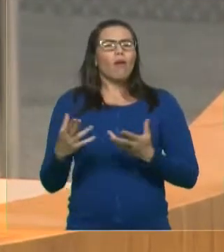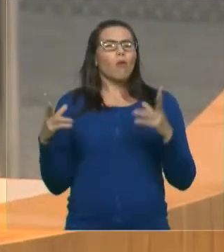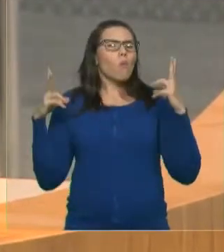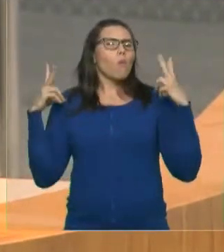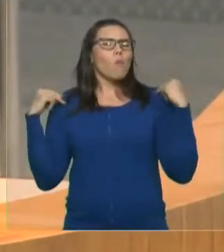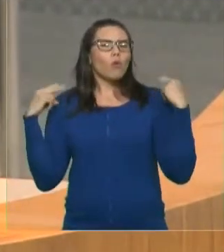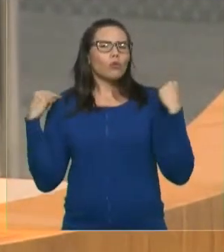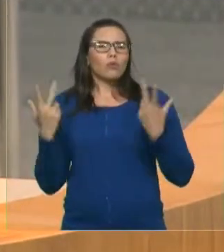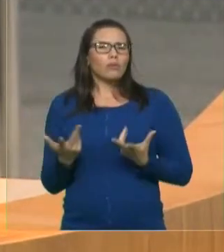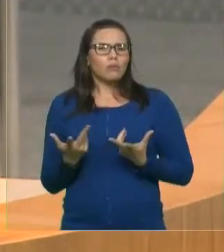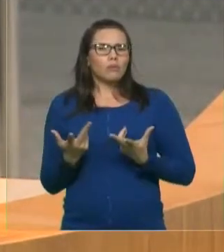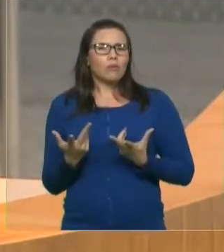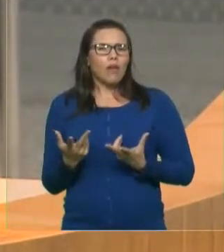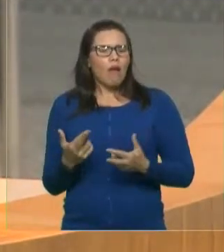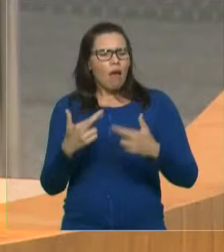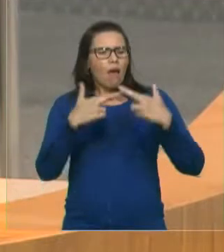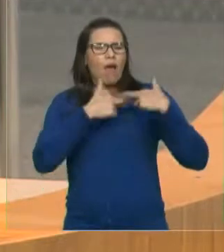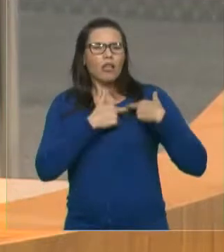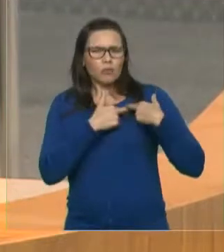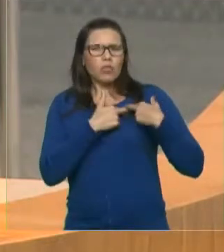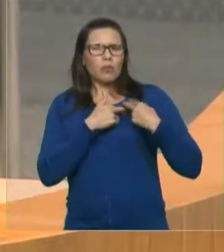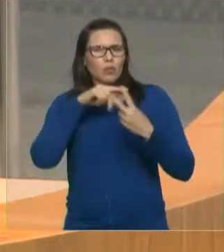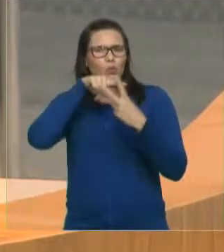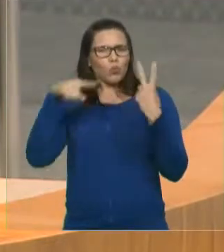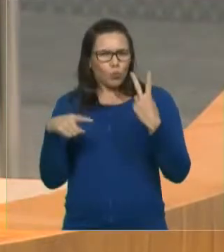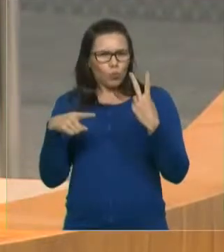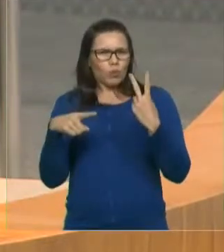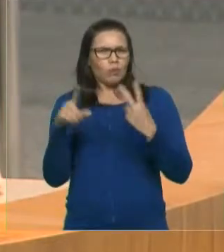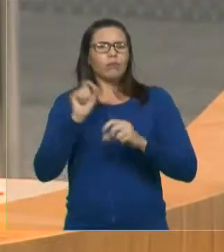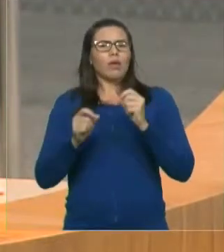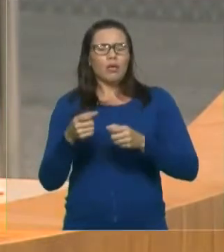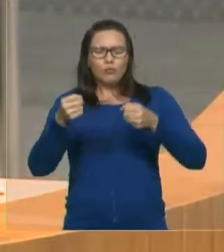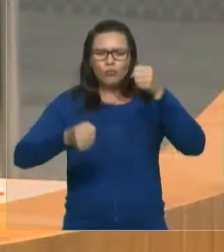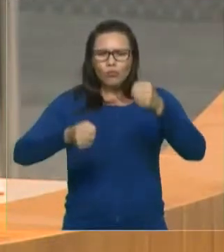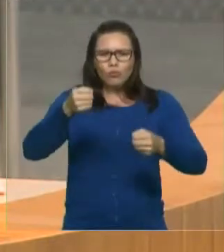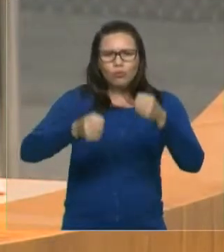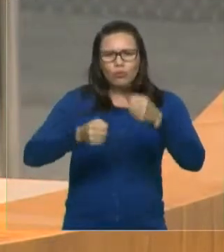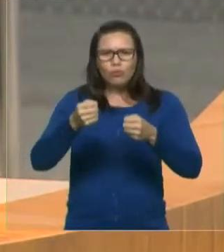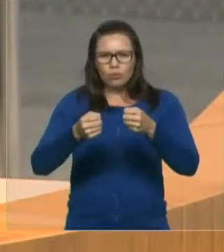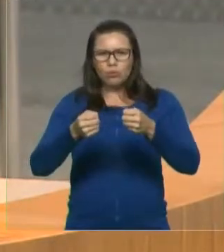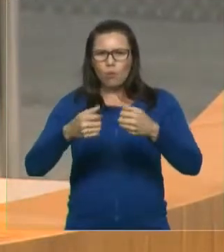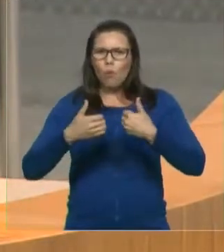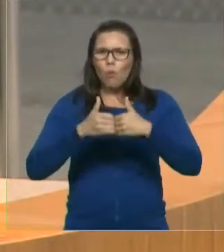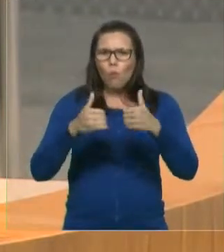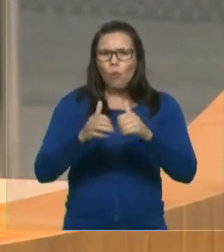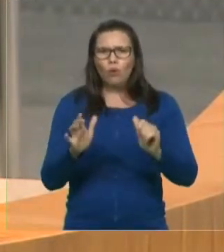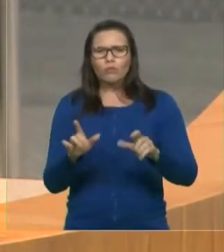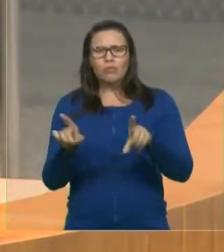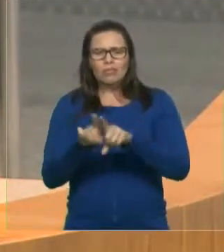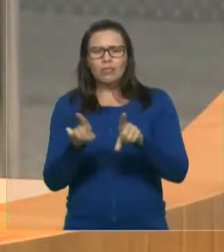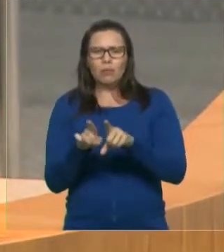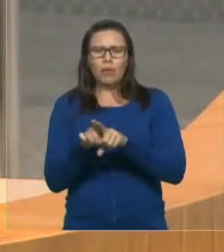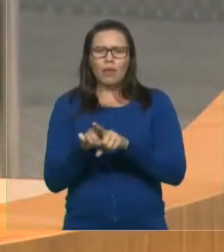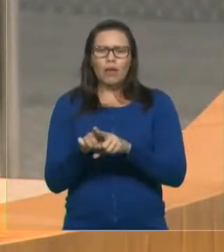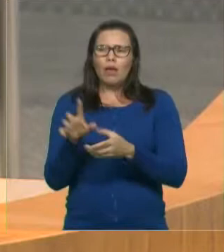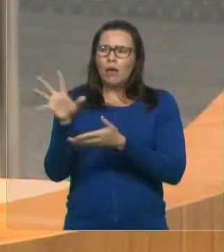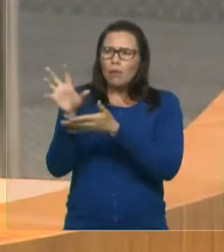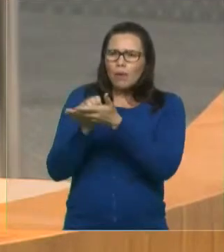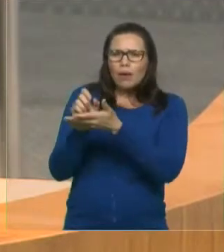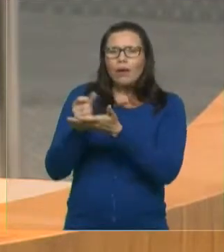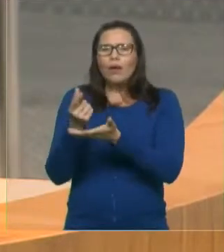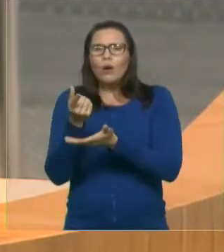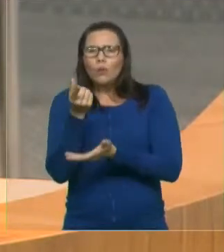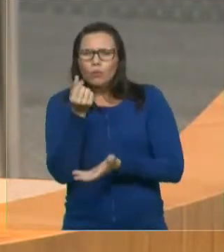uma sobrecarga ao motorista, uma sobrecarga de trabalho, gera um acúmulo de função. Já fiz as reclamações, as